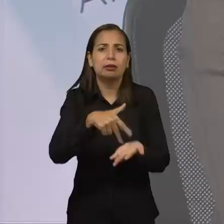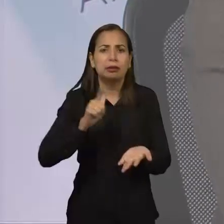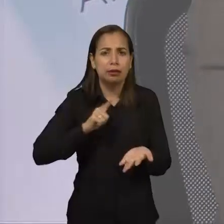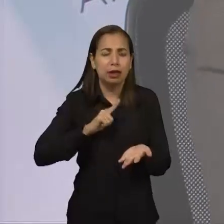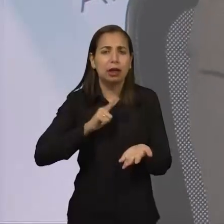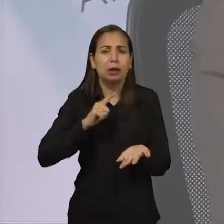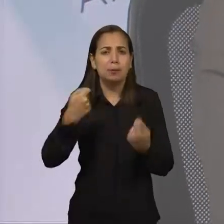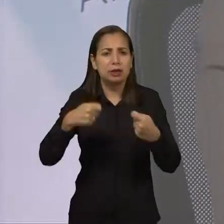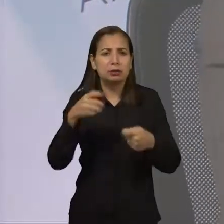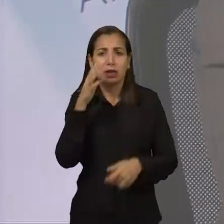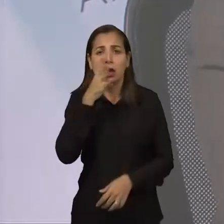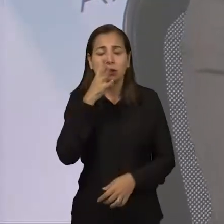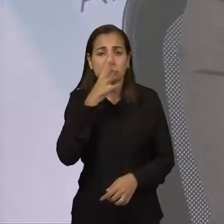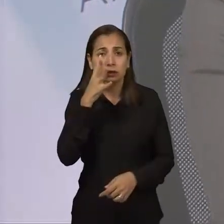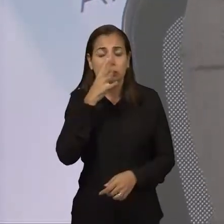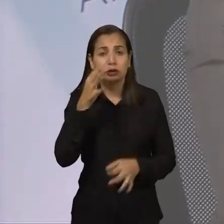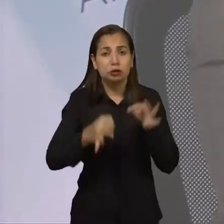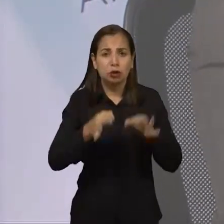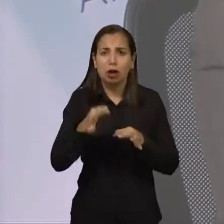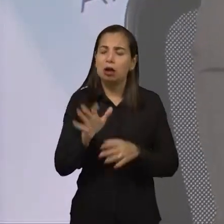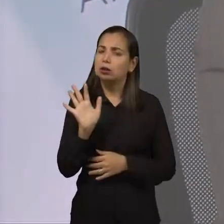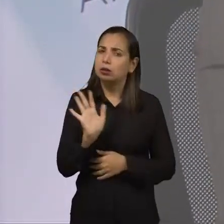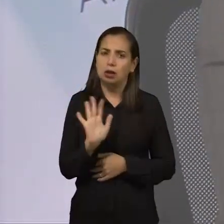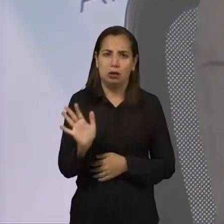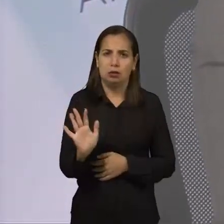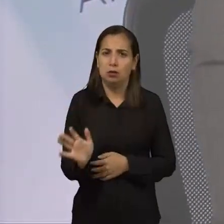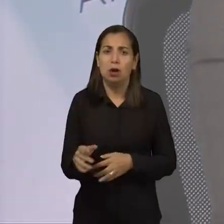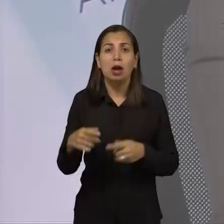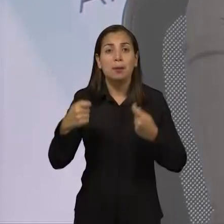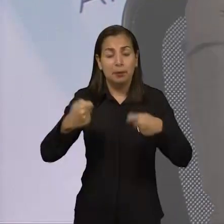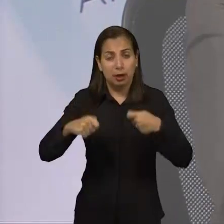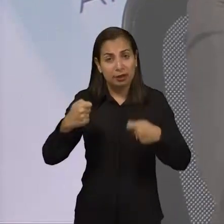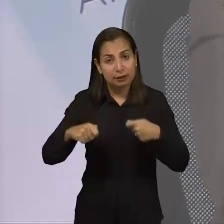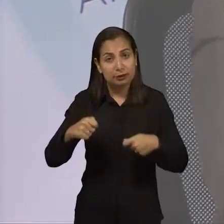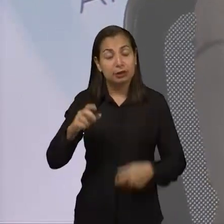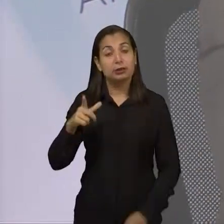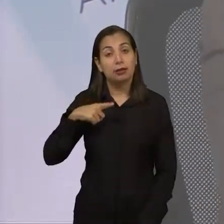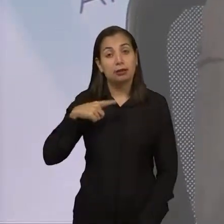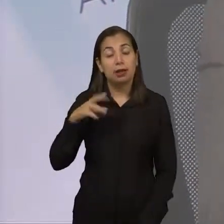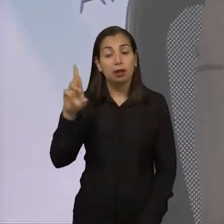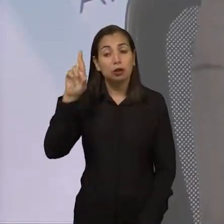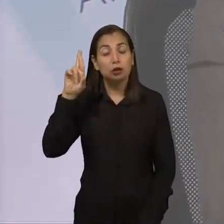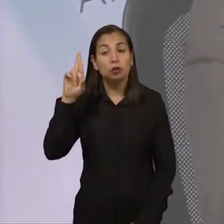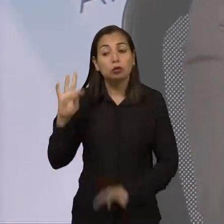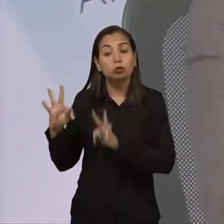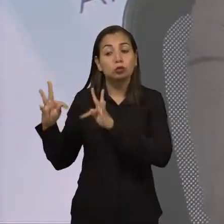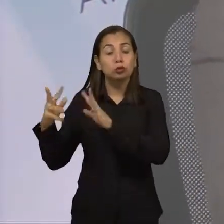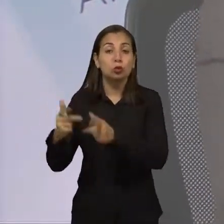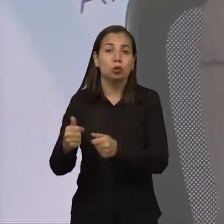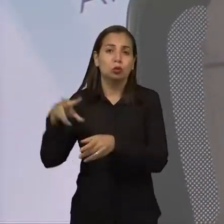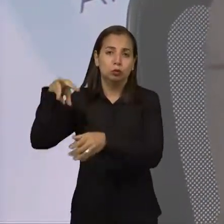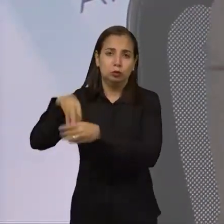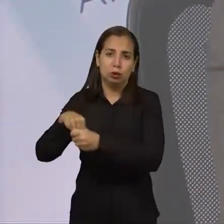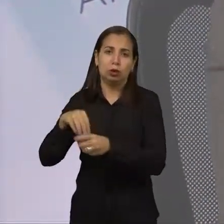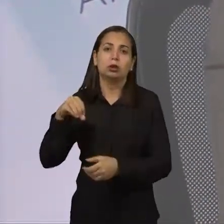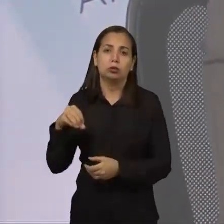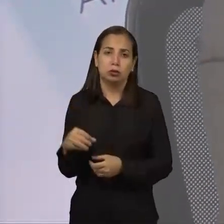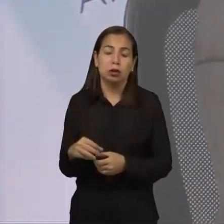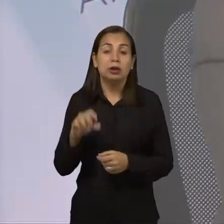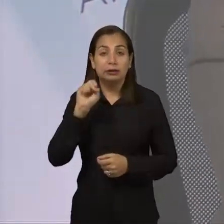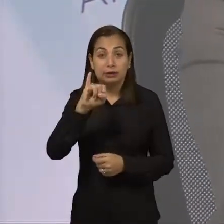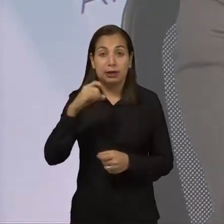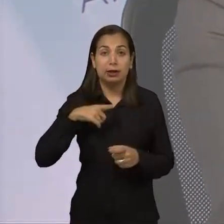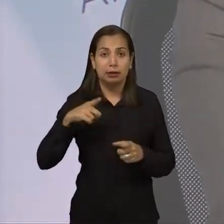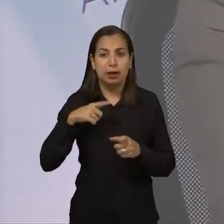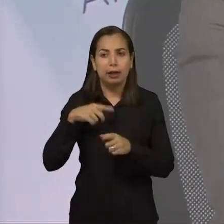terminar o julgamento. Não, as coisas não são assim. A serenidade tem que partir de todos lá dentro. E essa questão dessa